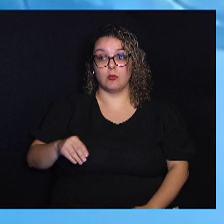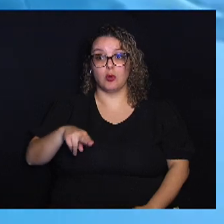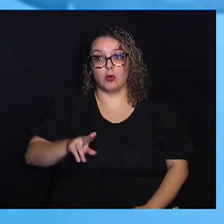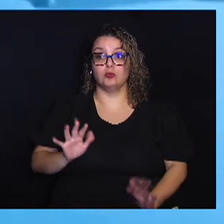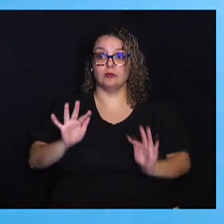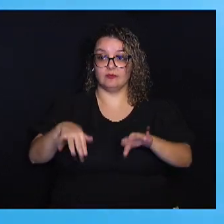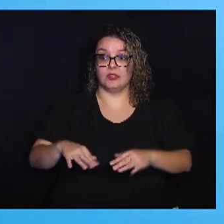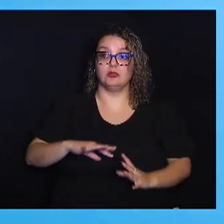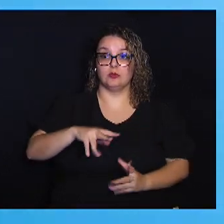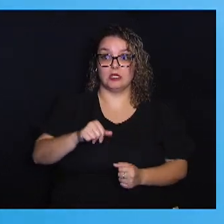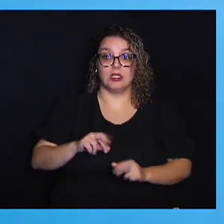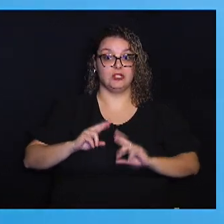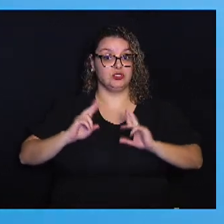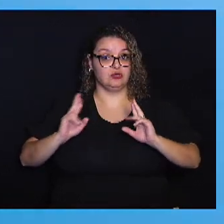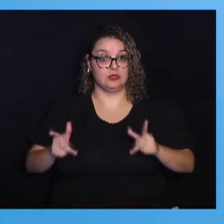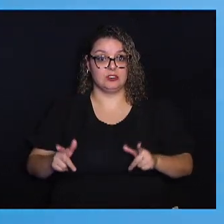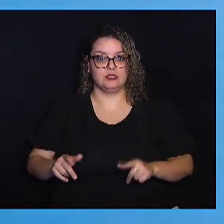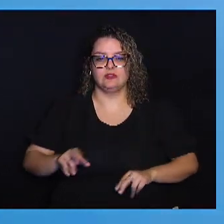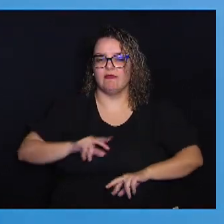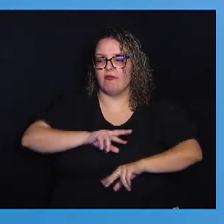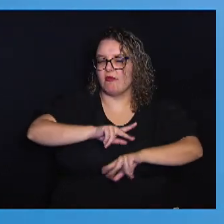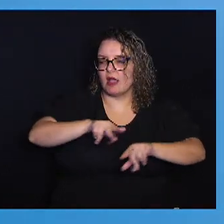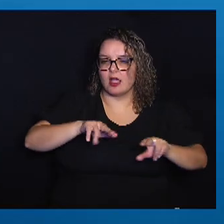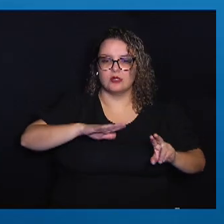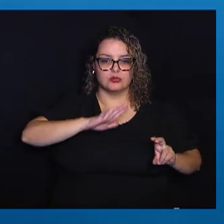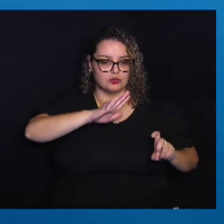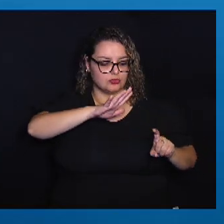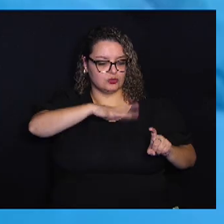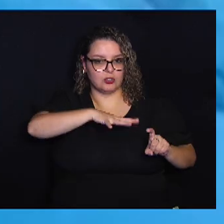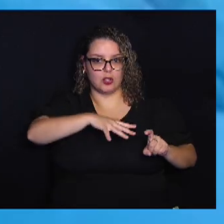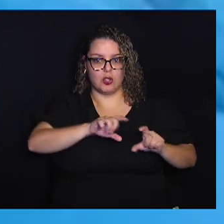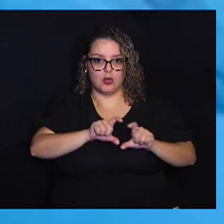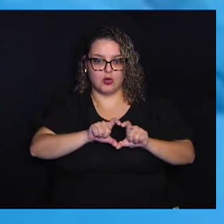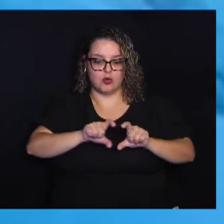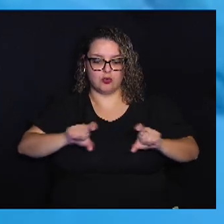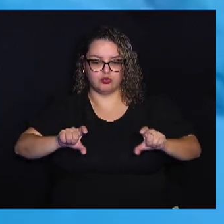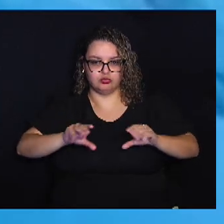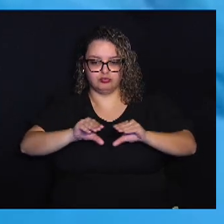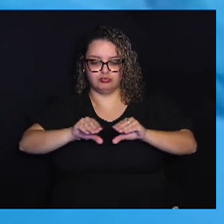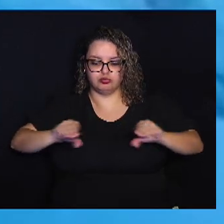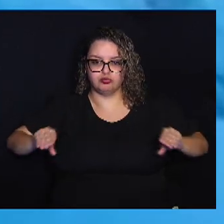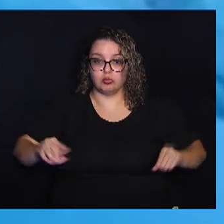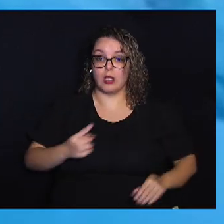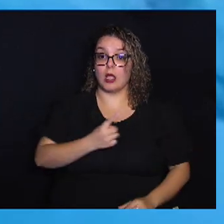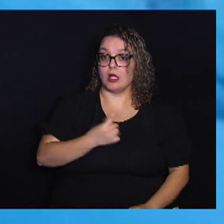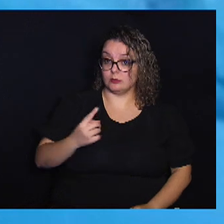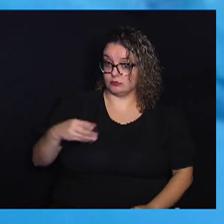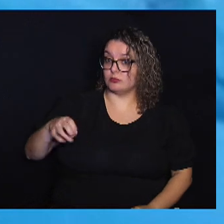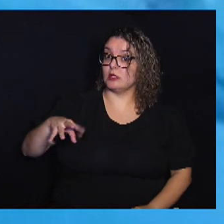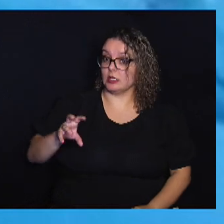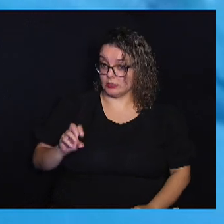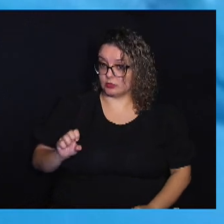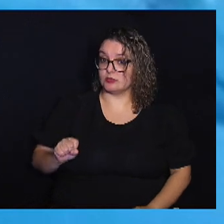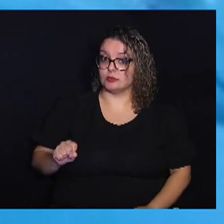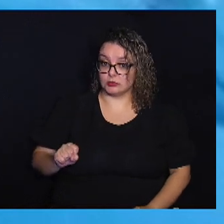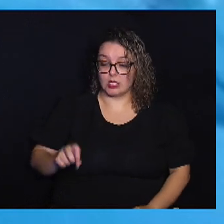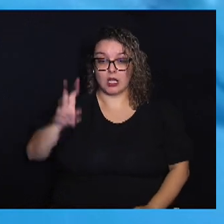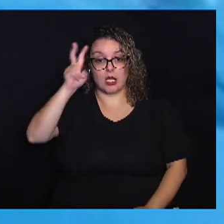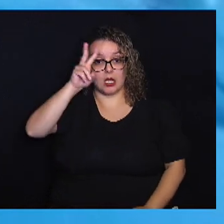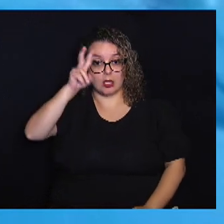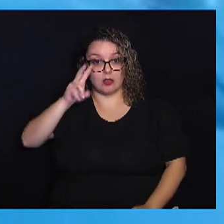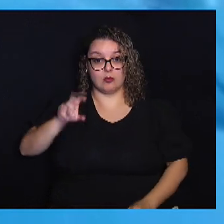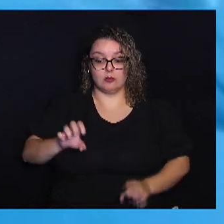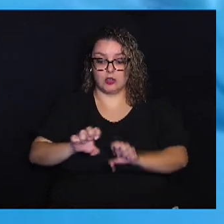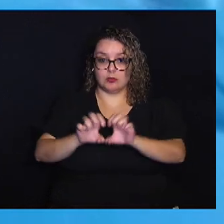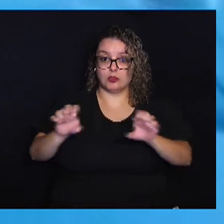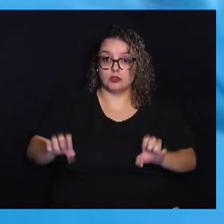espécie incomum cercada de lendas. Seu corpo é longo e achatado e pode chegar a 11 metros de comprimento, lembrando a estrutura